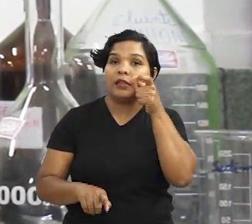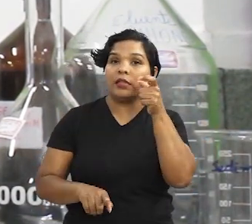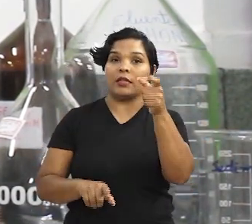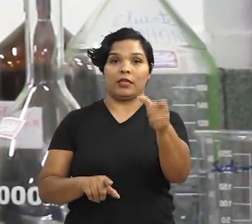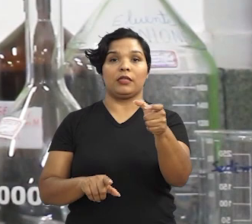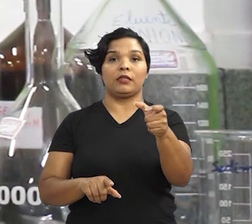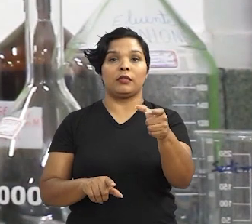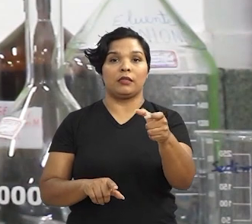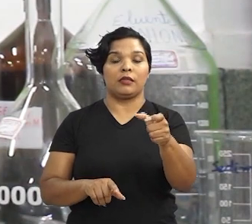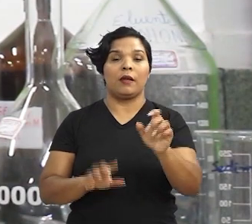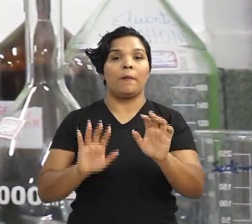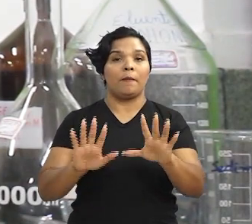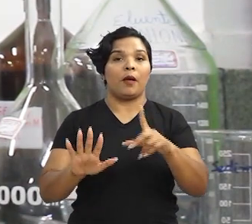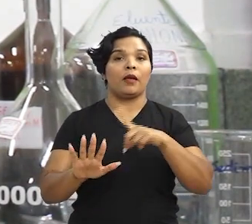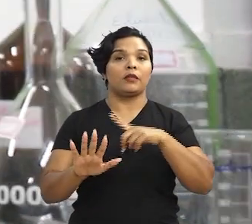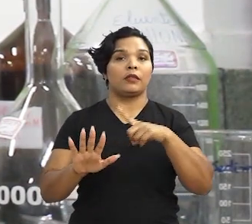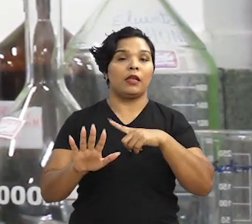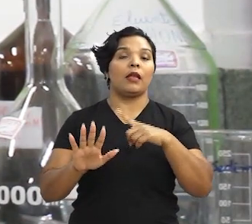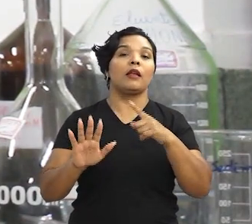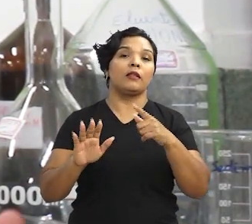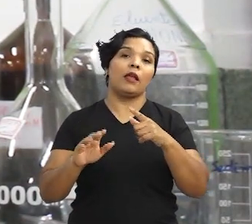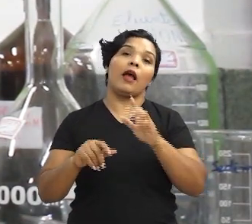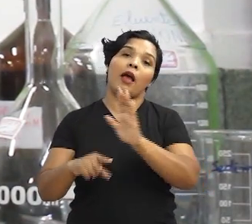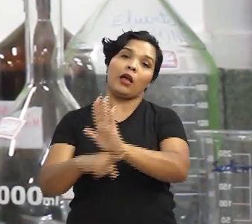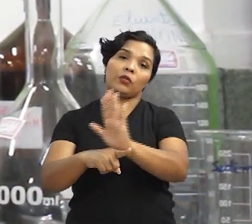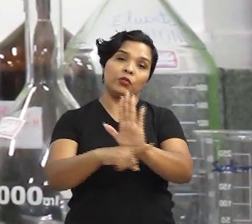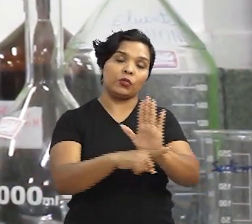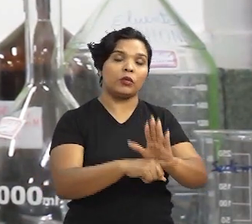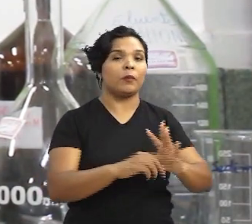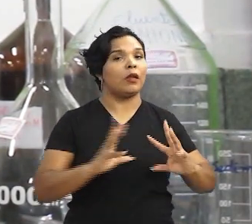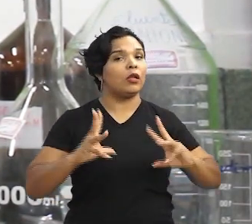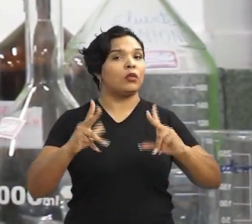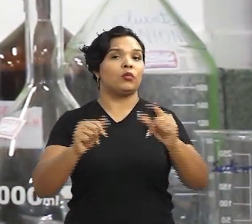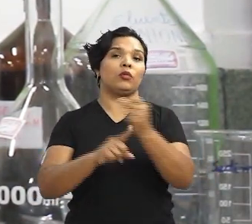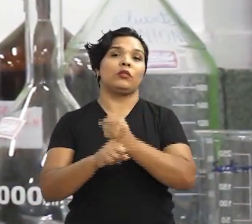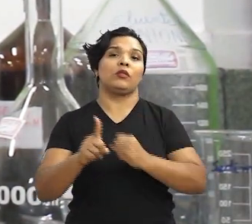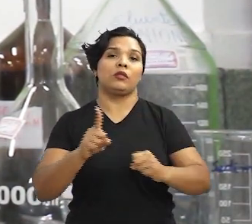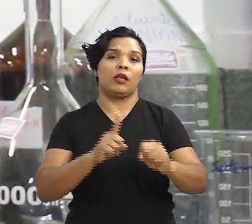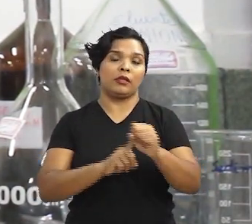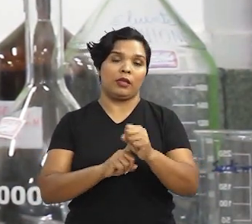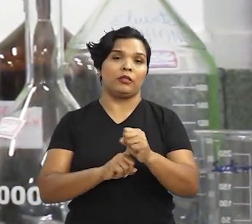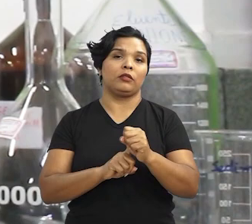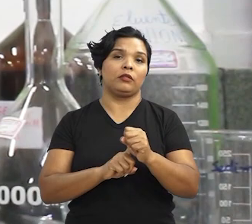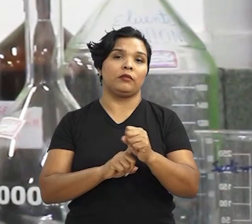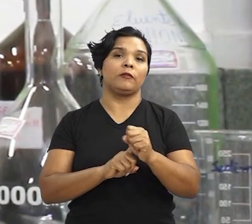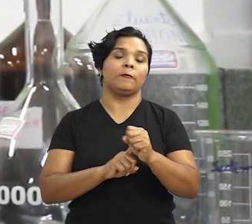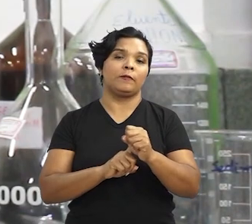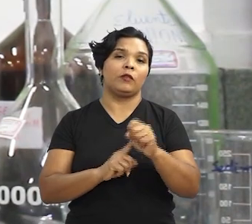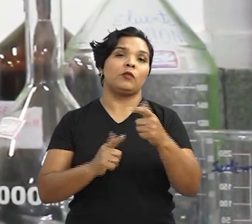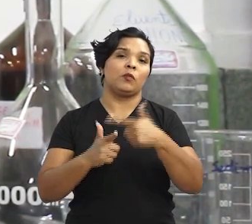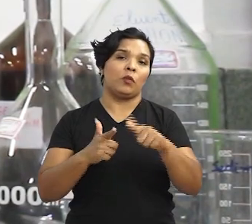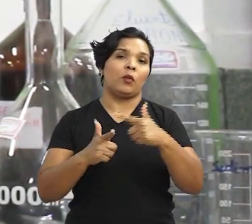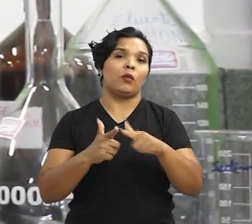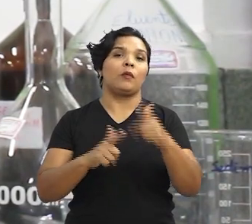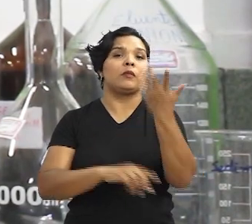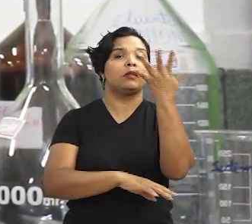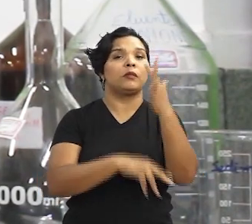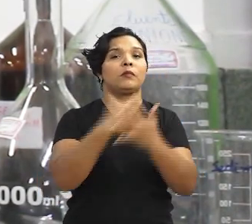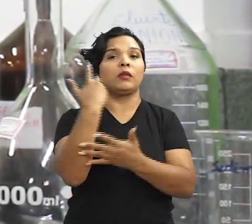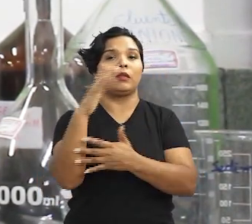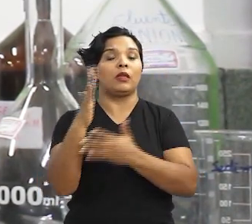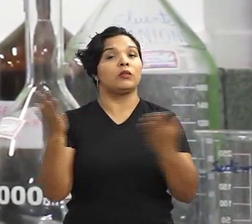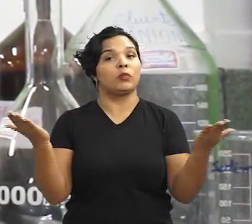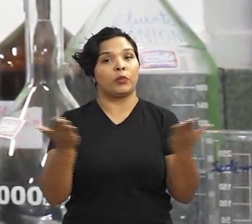consequentemente, é de interesse do setor, mas tem um reflexo para toda a sociedade, né, já que a gente vai estar aí enfrentando os maiores problemas